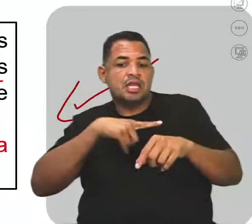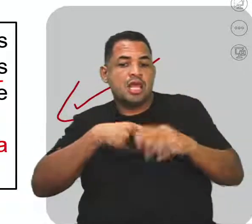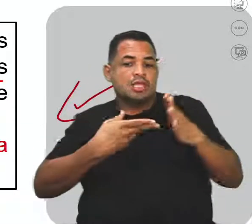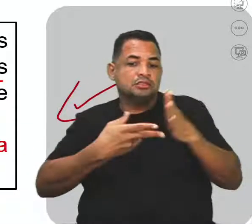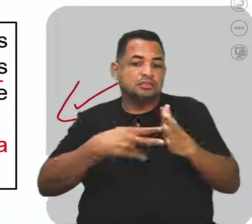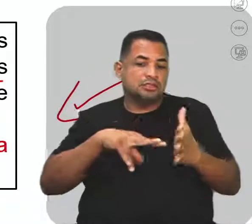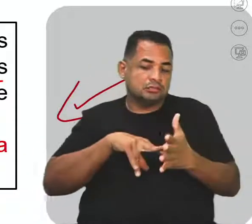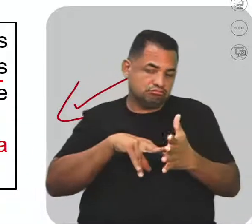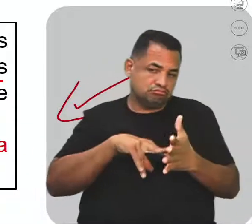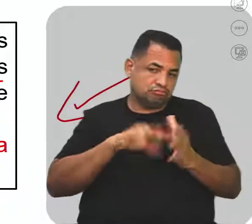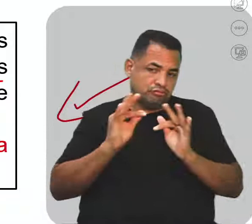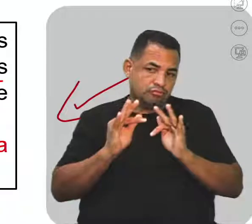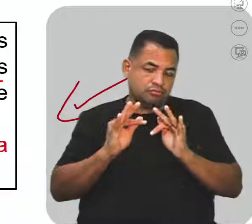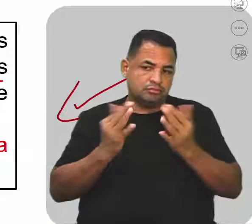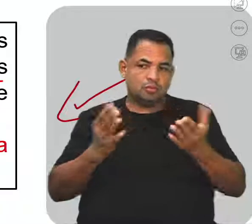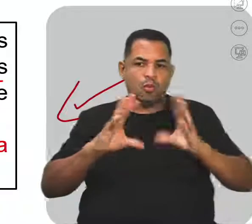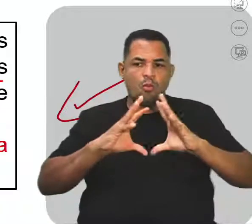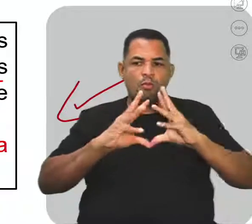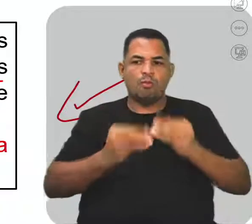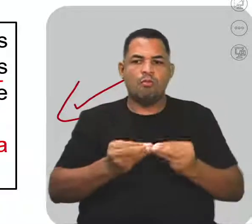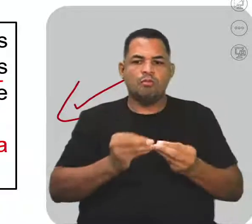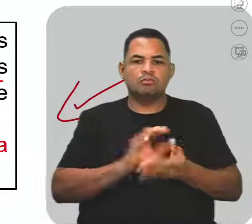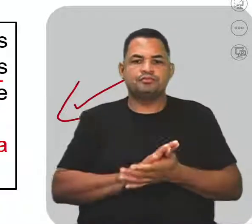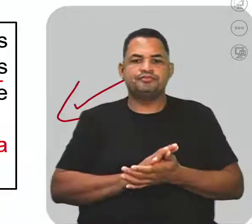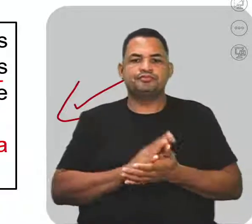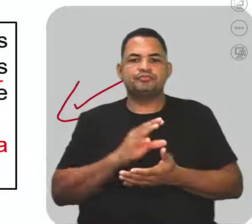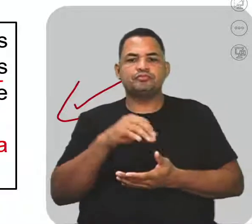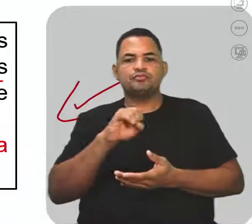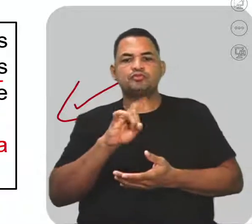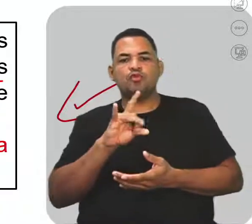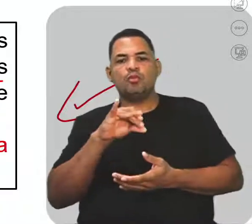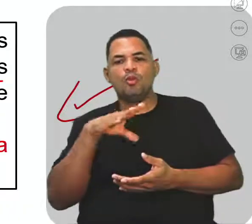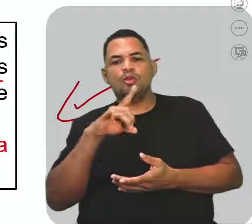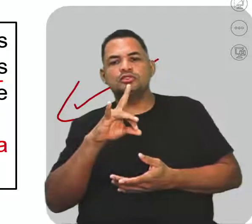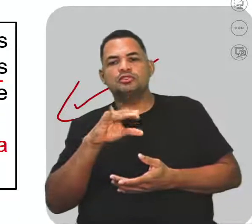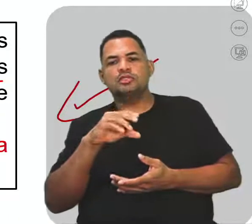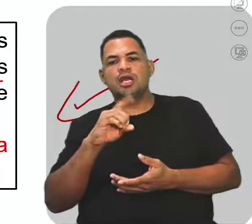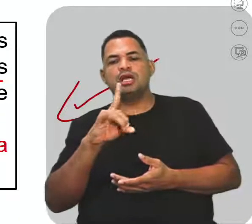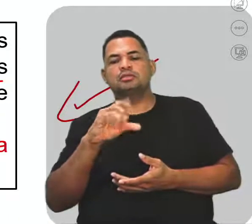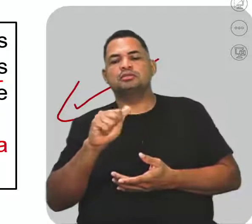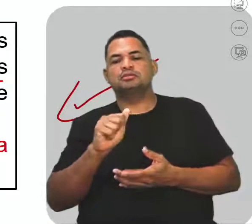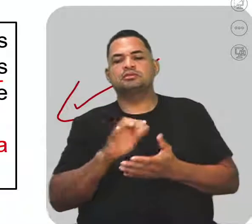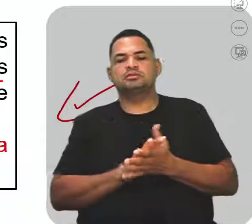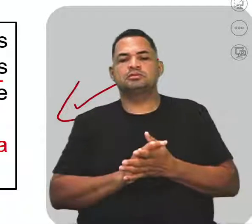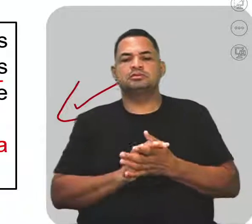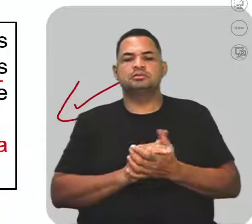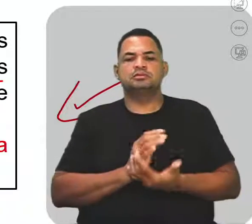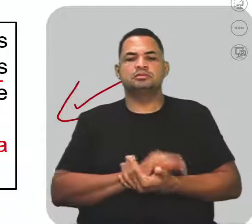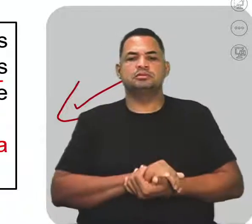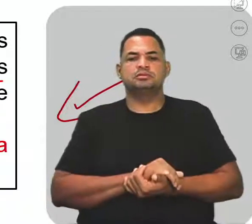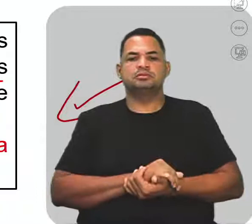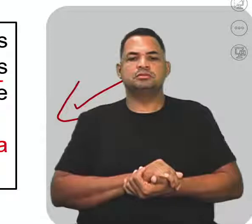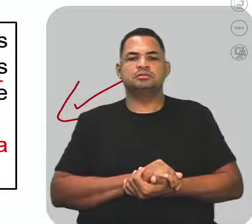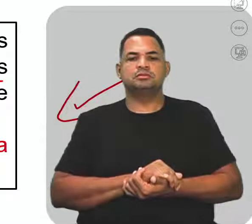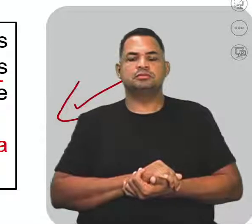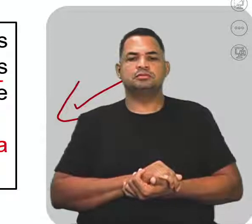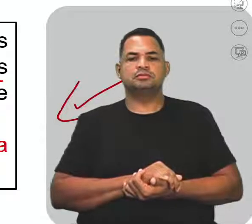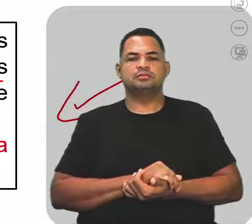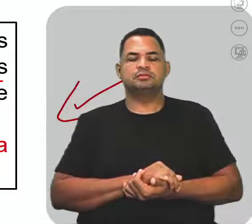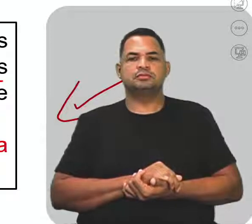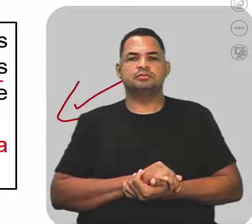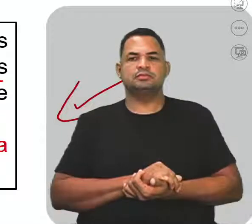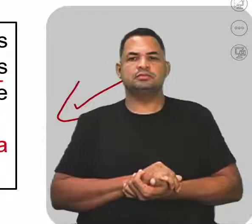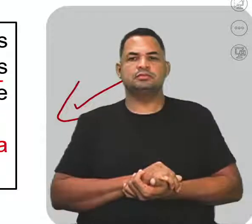tá? Então, por isso, ela é uma subordinada, né? Então, é um período composto por